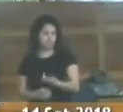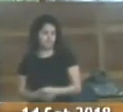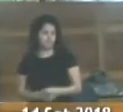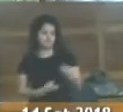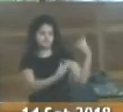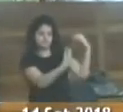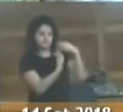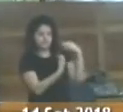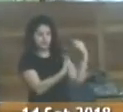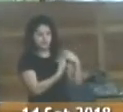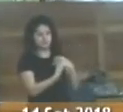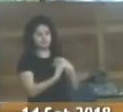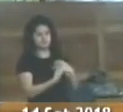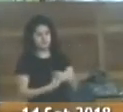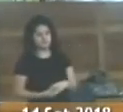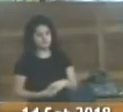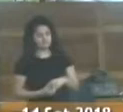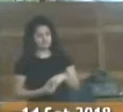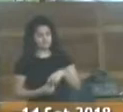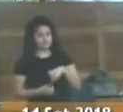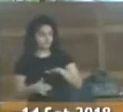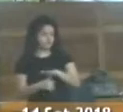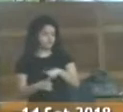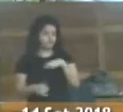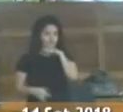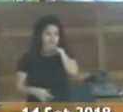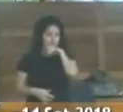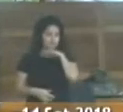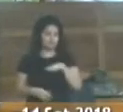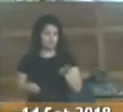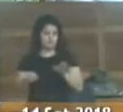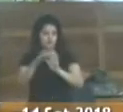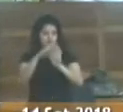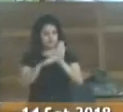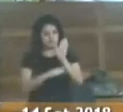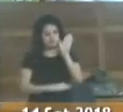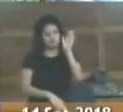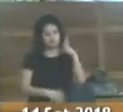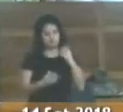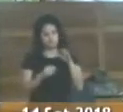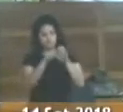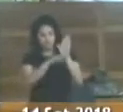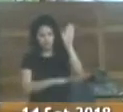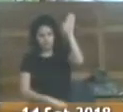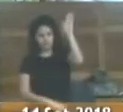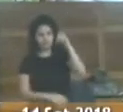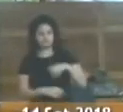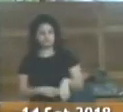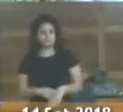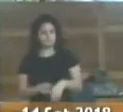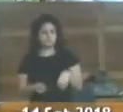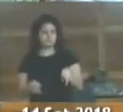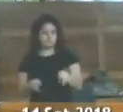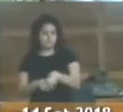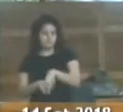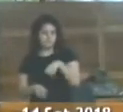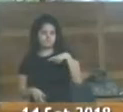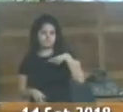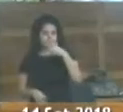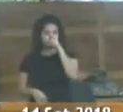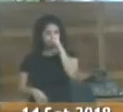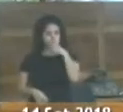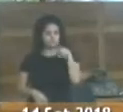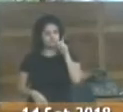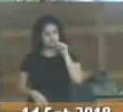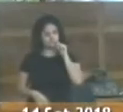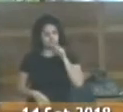ar-condicionado cuja rede elétrica não dá conta. A lista é enorme e até enchentes a escola já enfrentou, inclusive